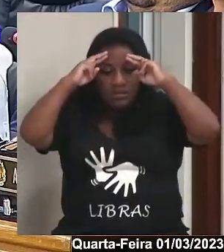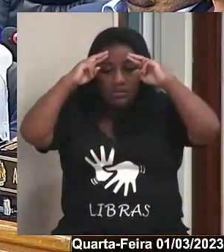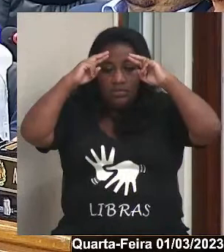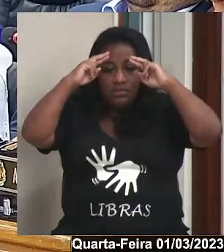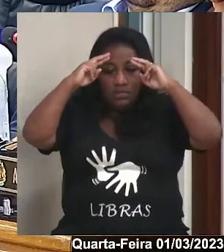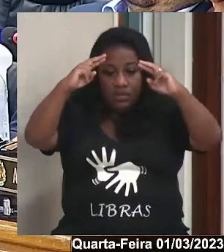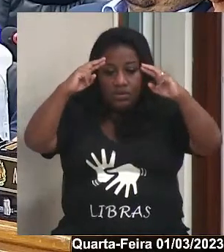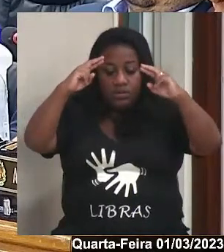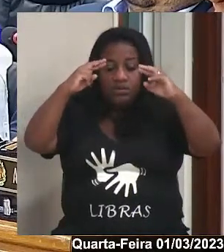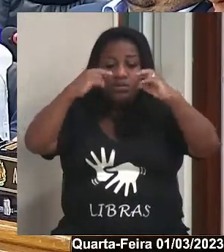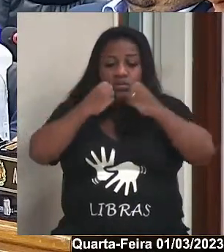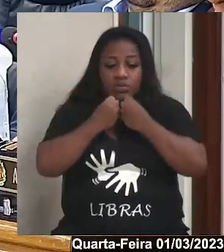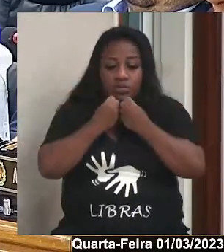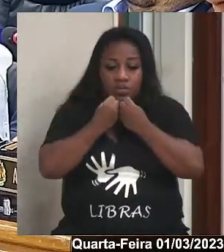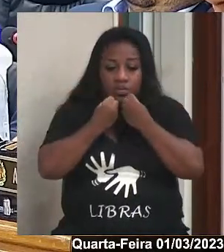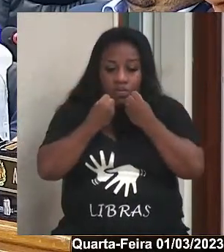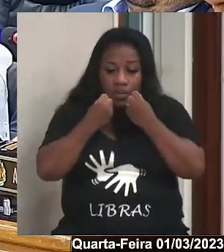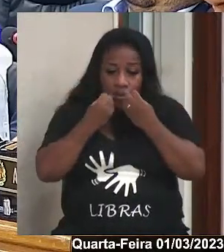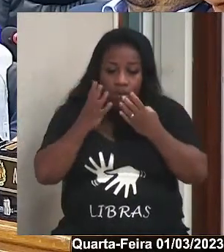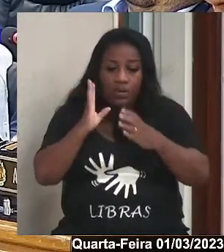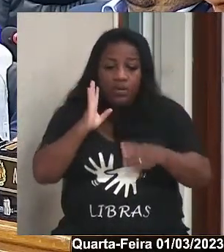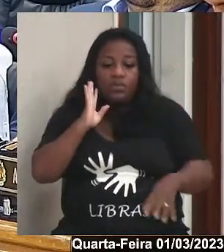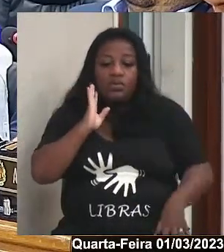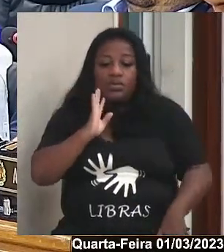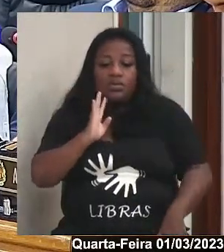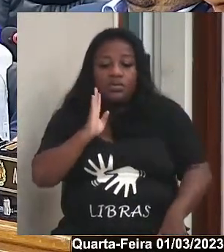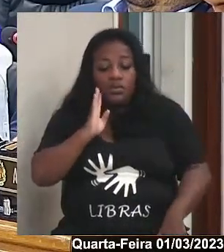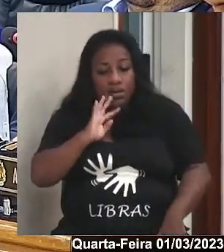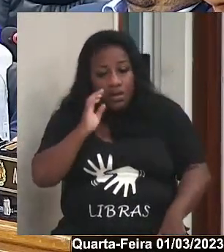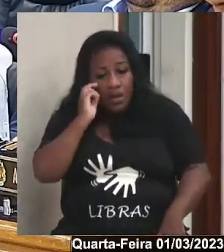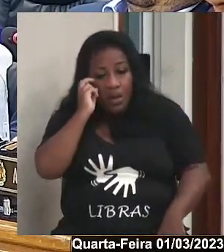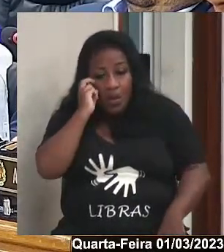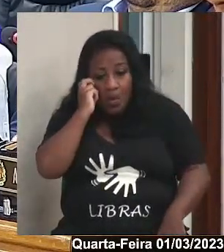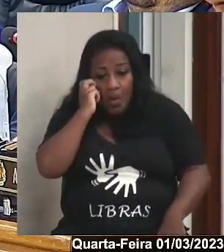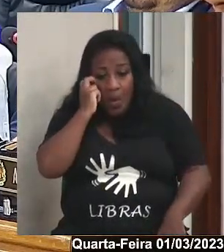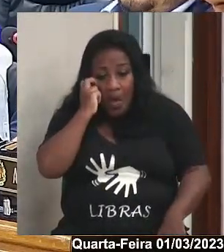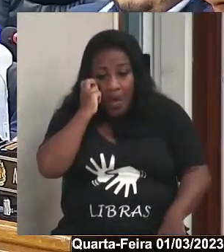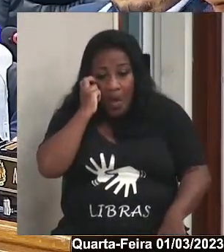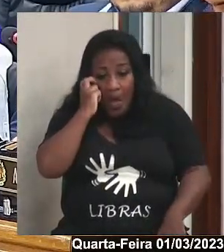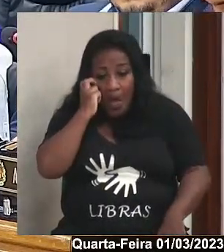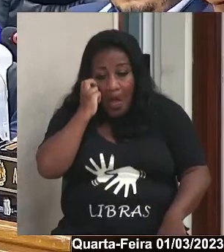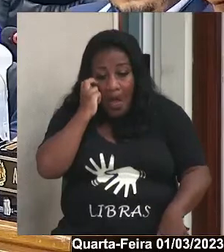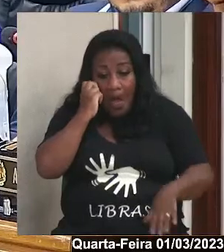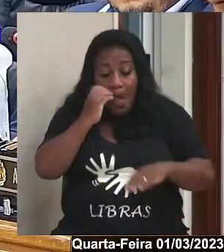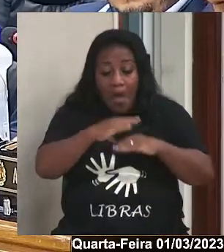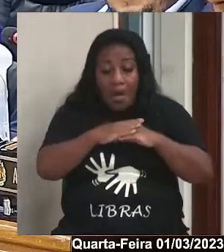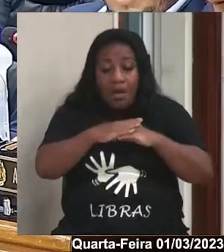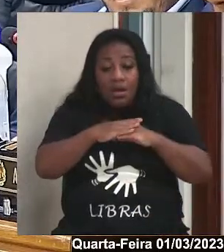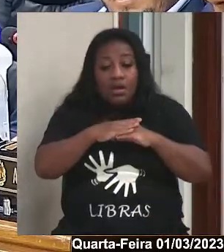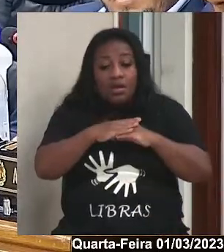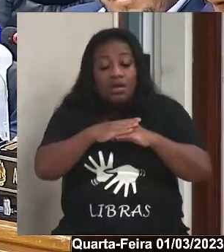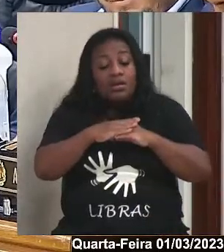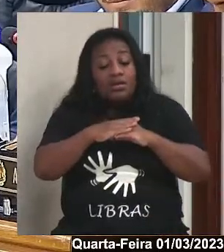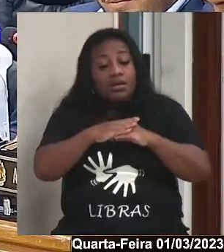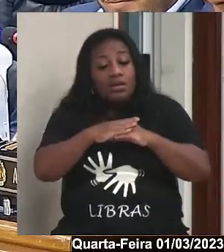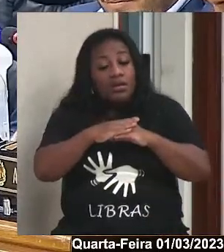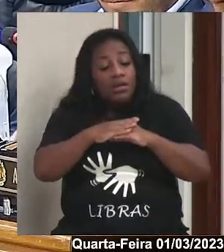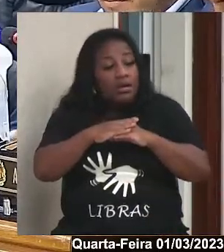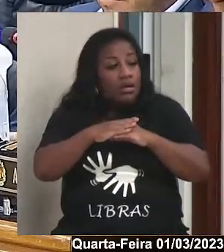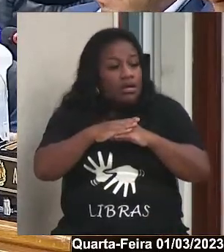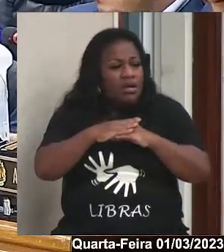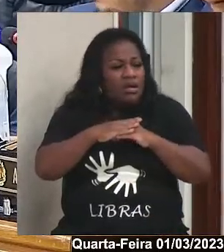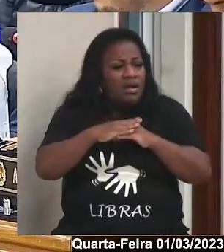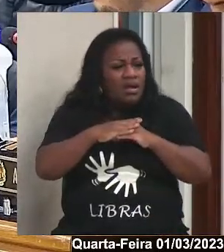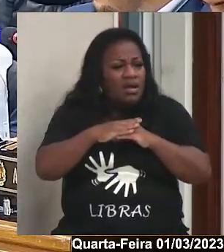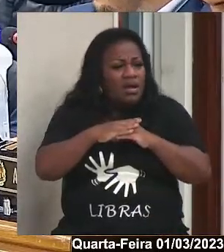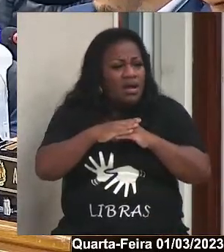bom, eu acho que é bacana, é da hora, mas... O grande dia está